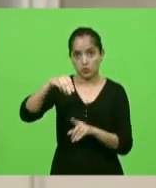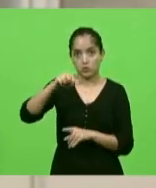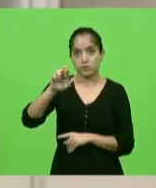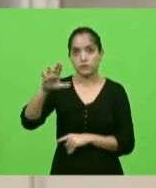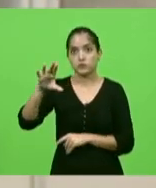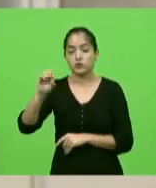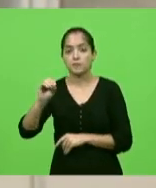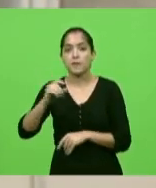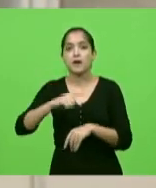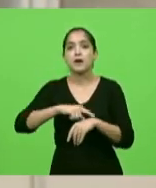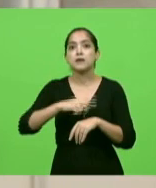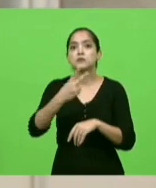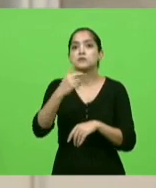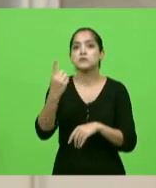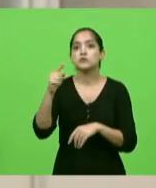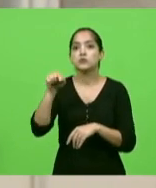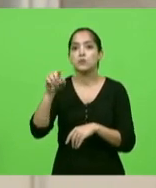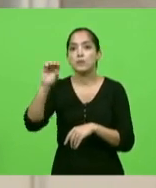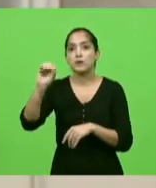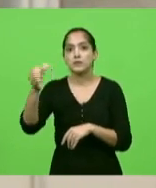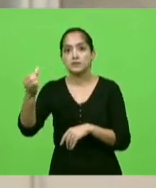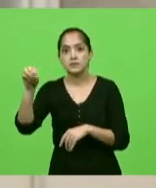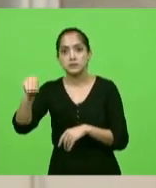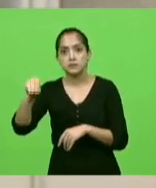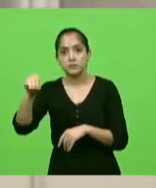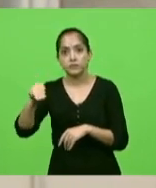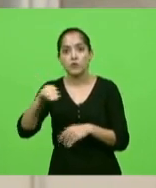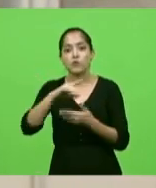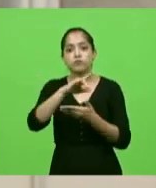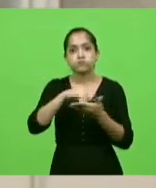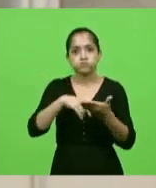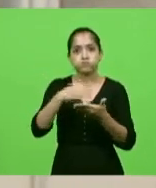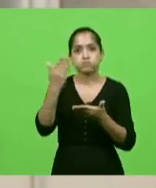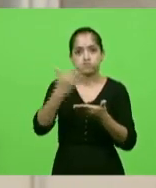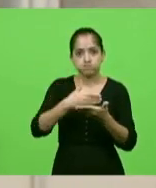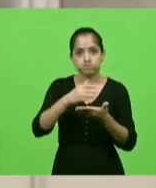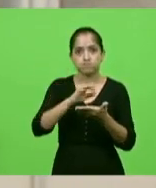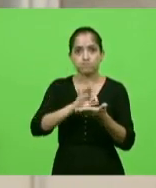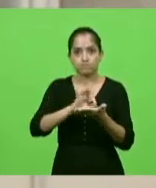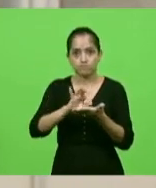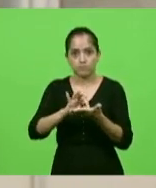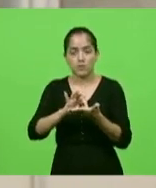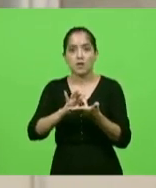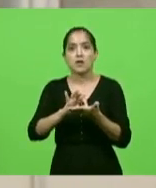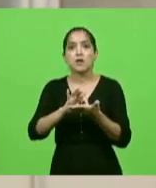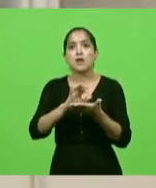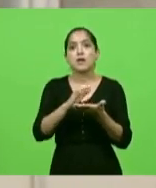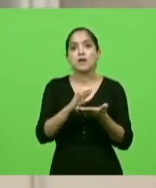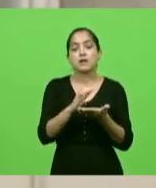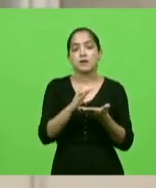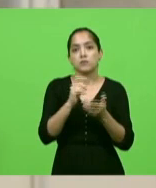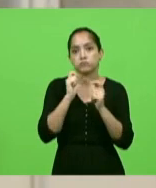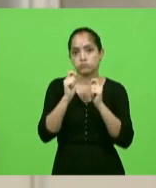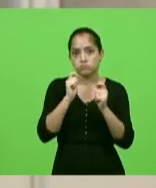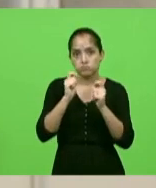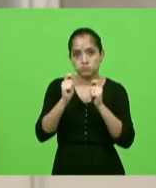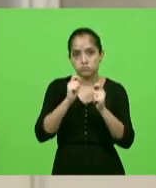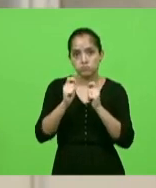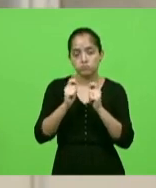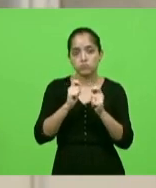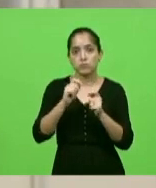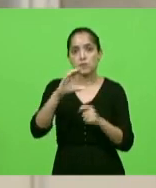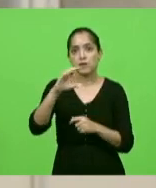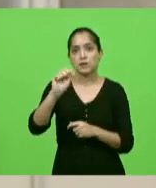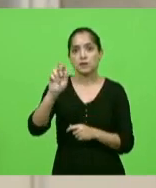as 21:06 horas foi Lavrado parecer jurídico Pelo assessor Carlos Roberto Costa